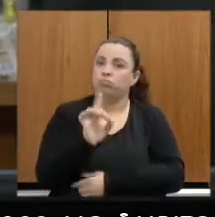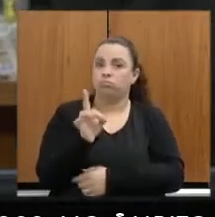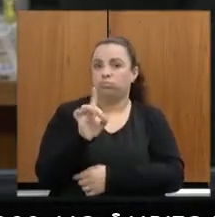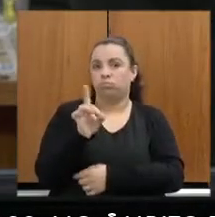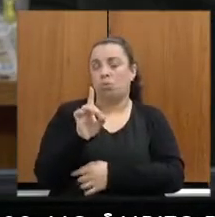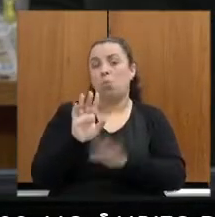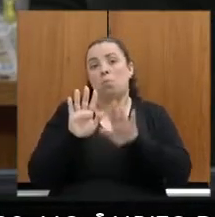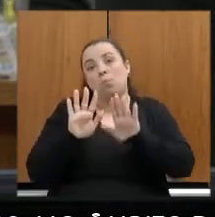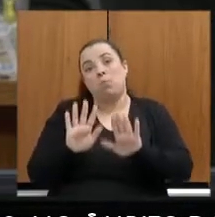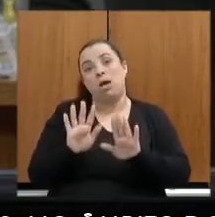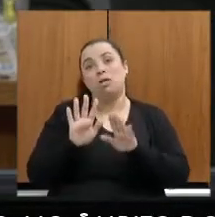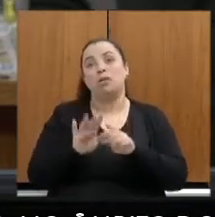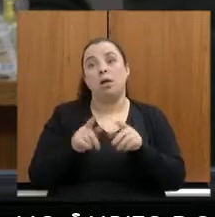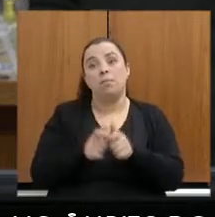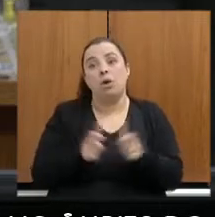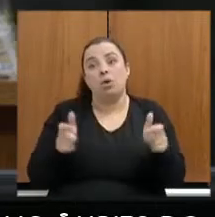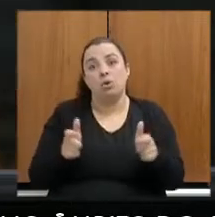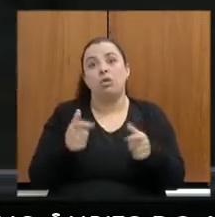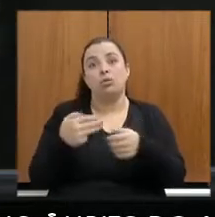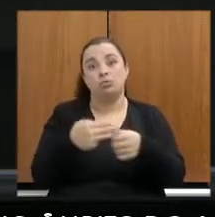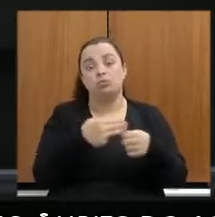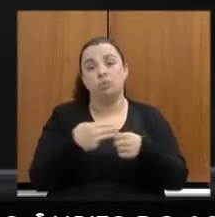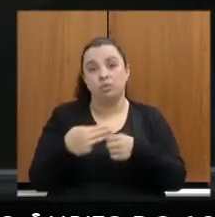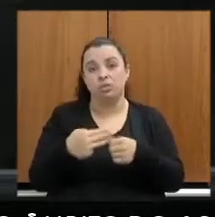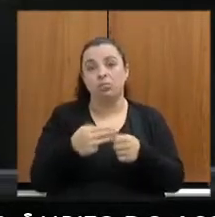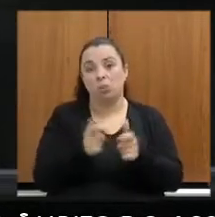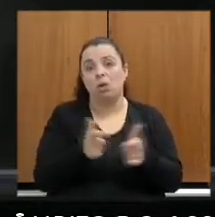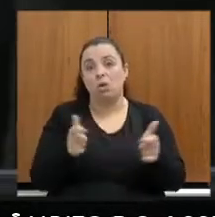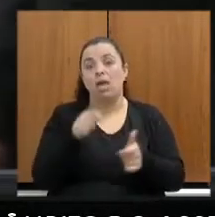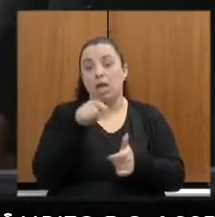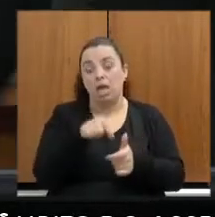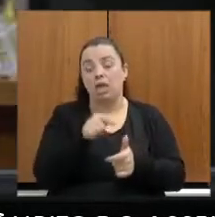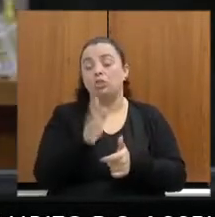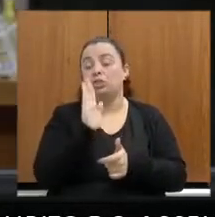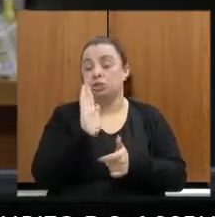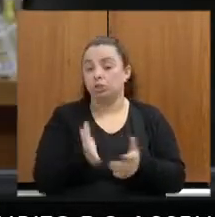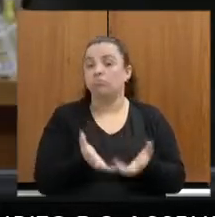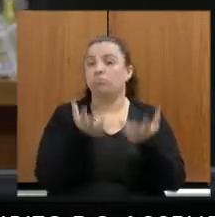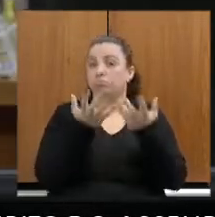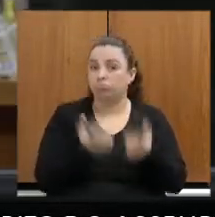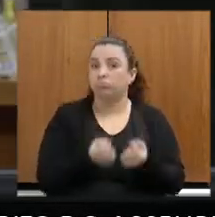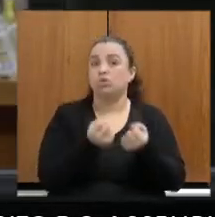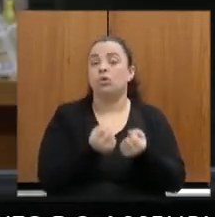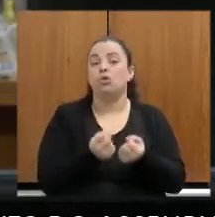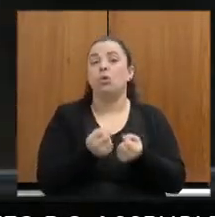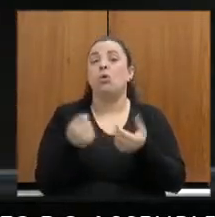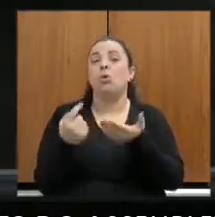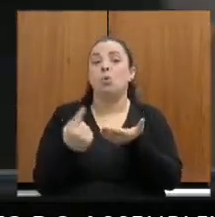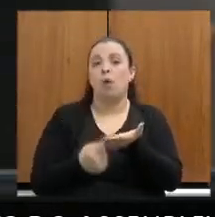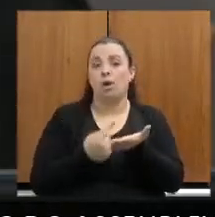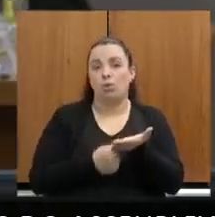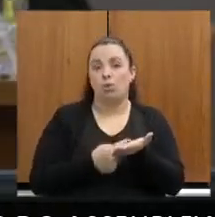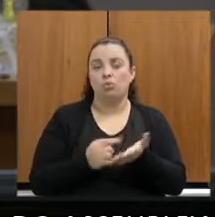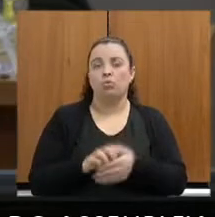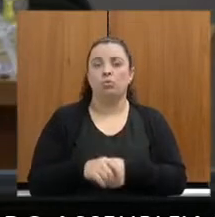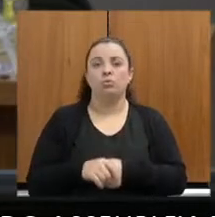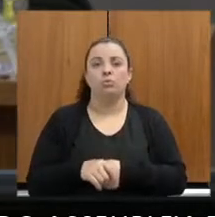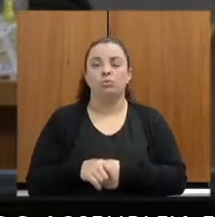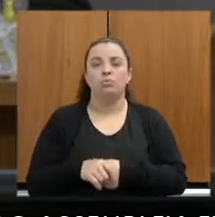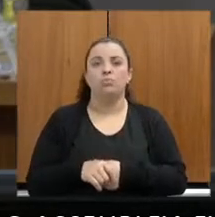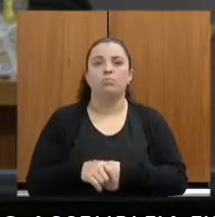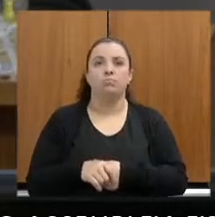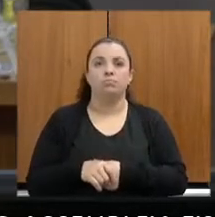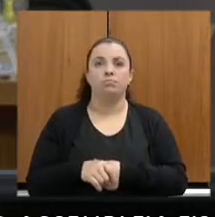mas a maior parte dos Municípios a grande parte dos municípios já aderiu ao acordo pode passar